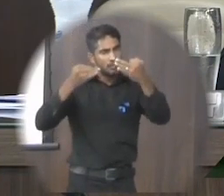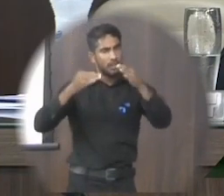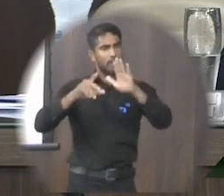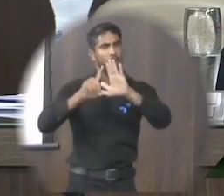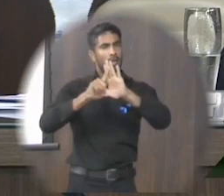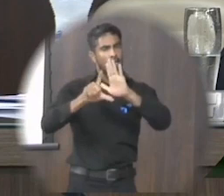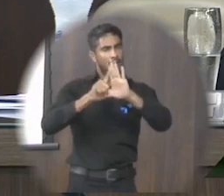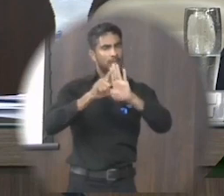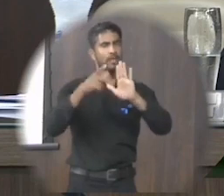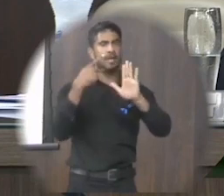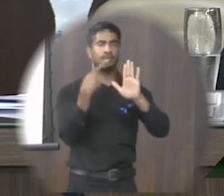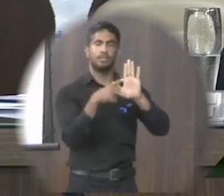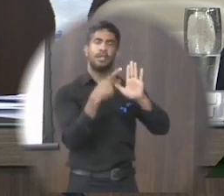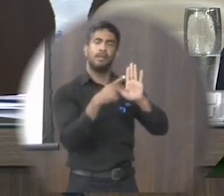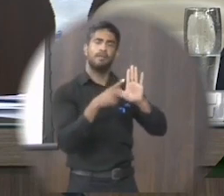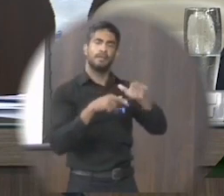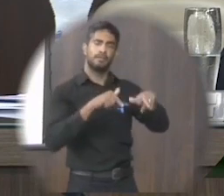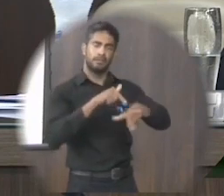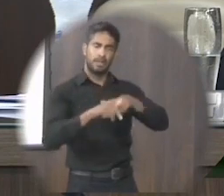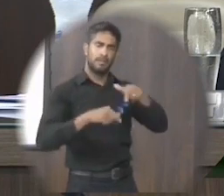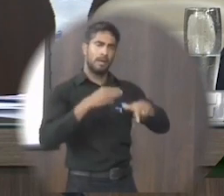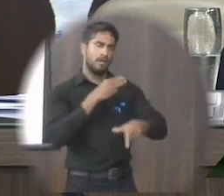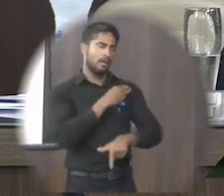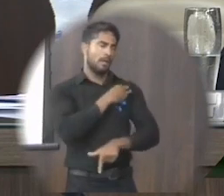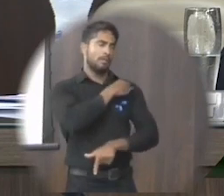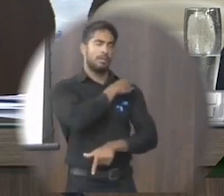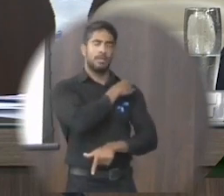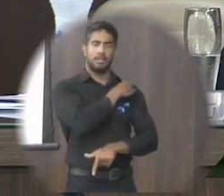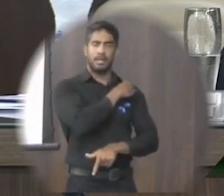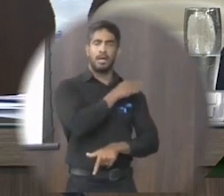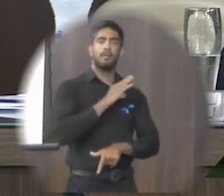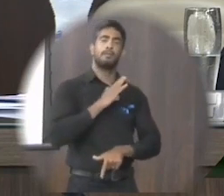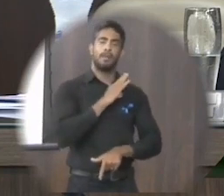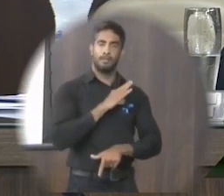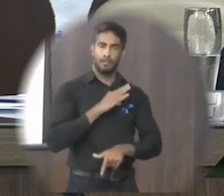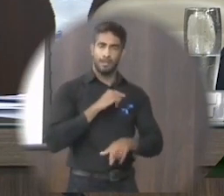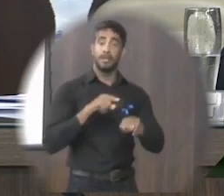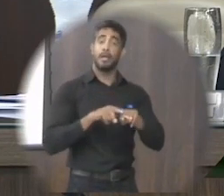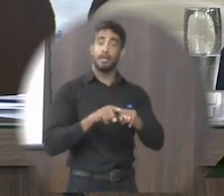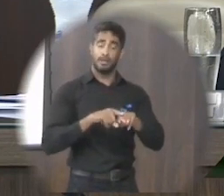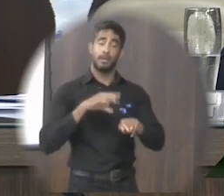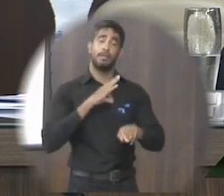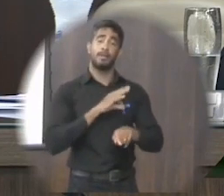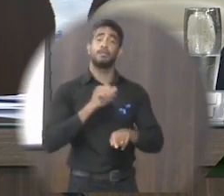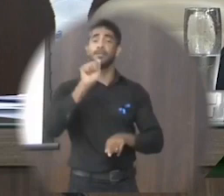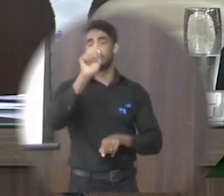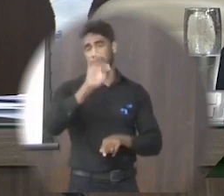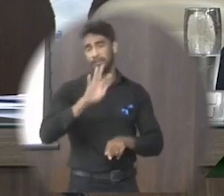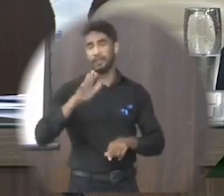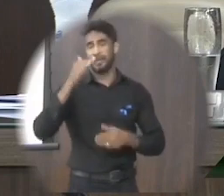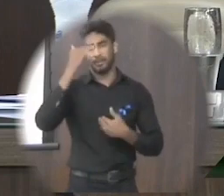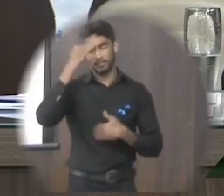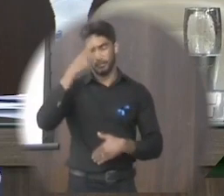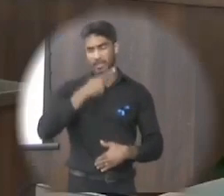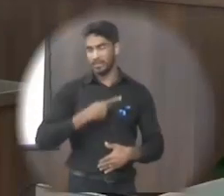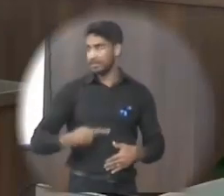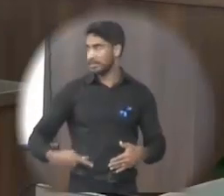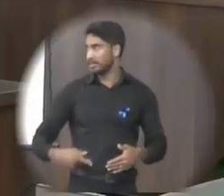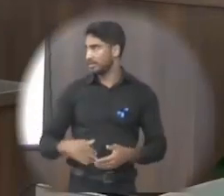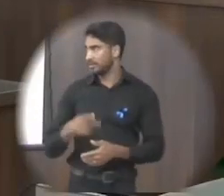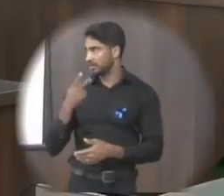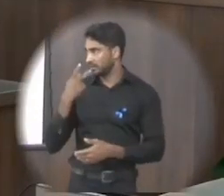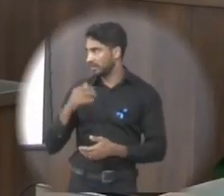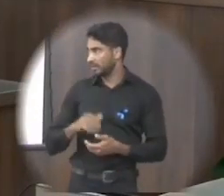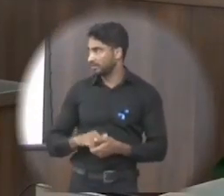ação realizada pela Polícia Militar de Minas Gerais e também pela Polícia Rodoviária Federal. Muito obrigado, presidente. Olá,